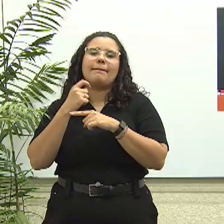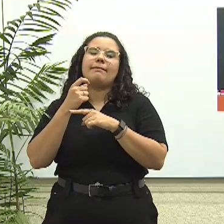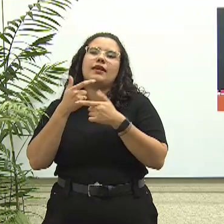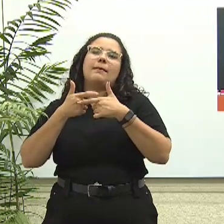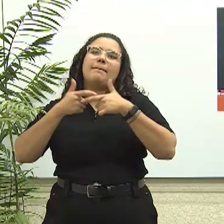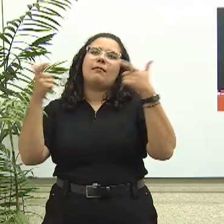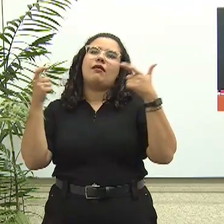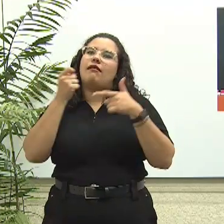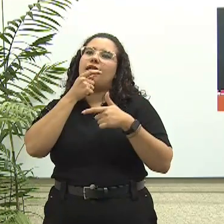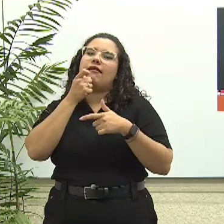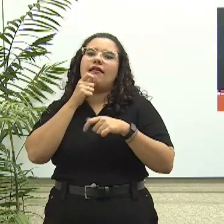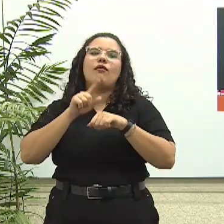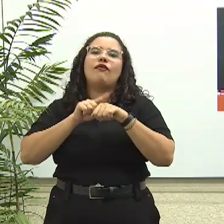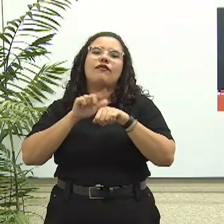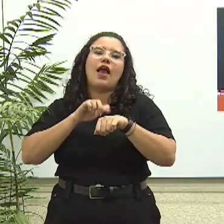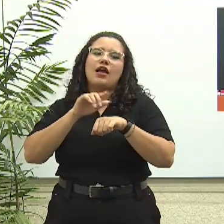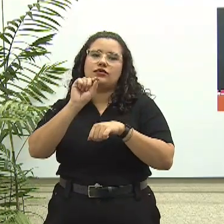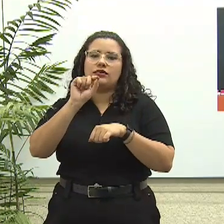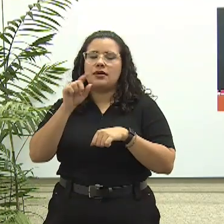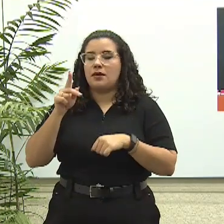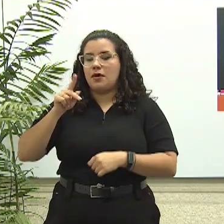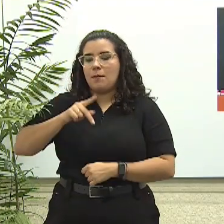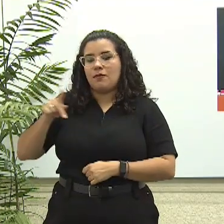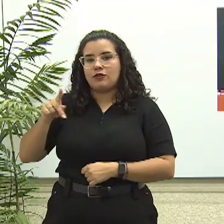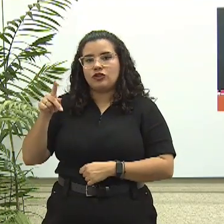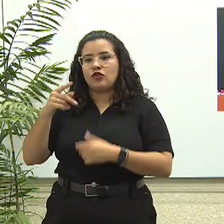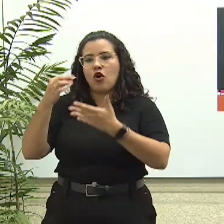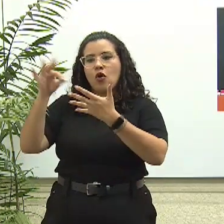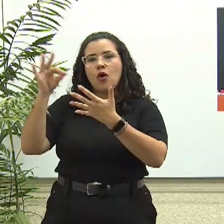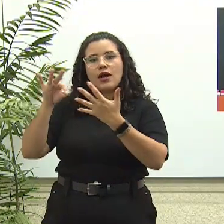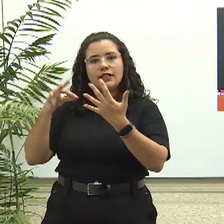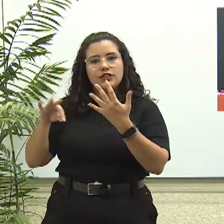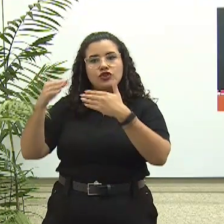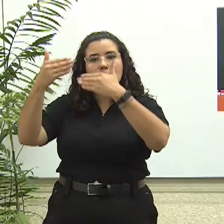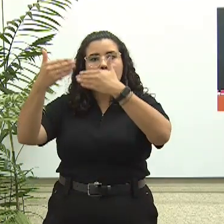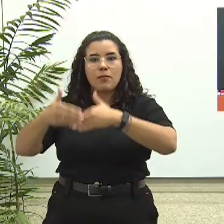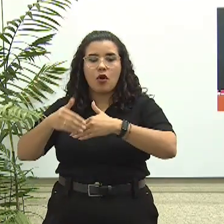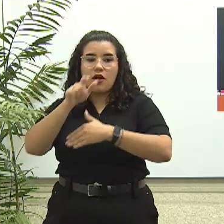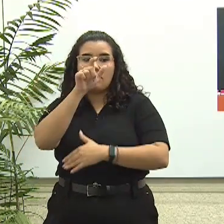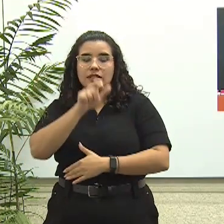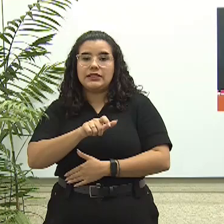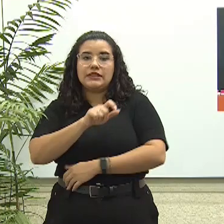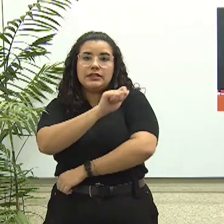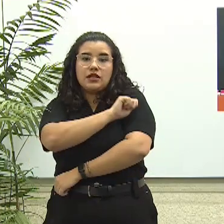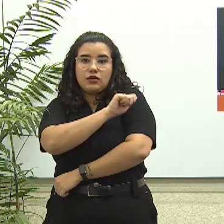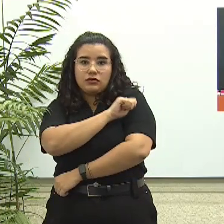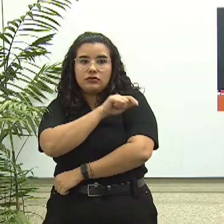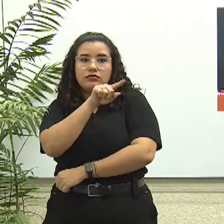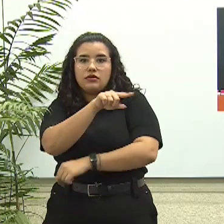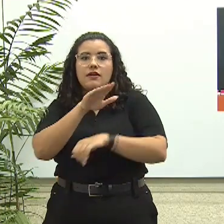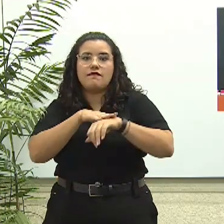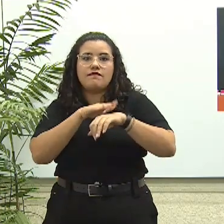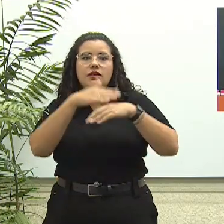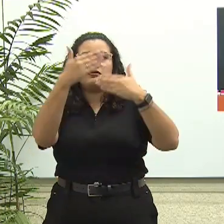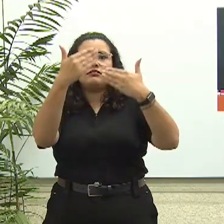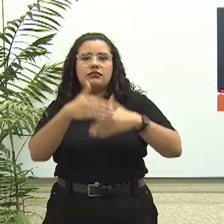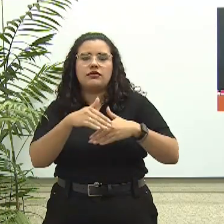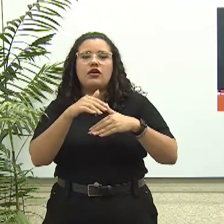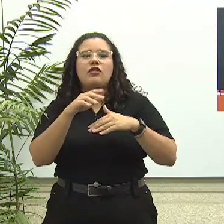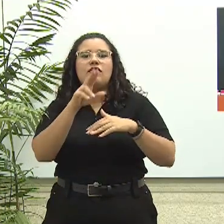é um professor corrigindo uma prova pelo chat GPT uma prova feito por um aluno que fez pelo chat GPT